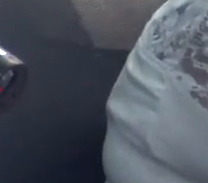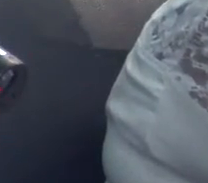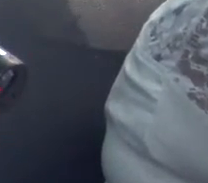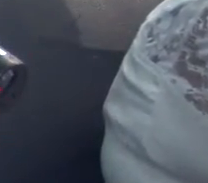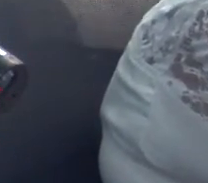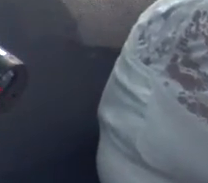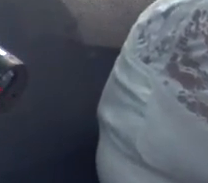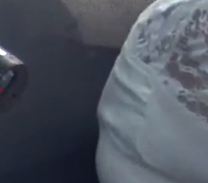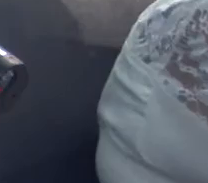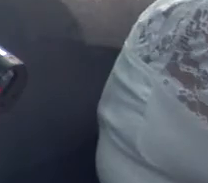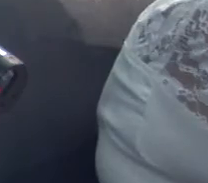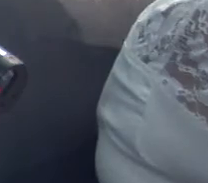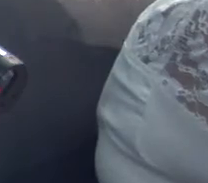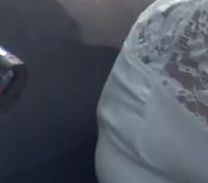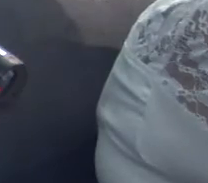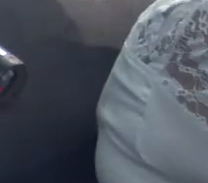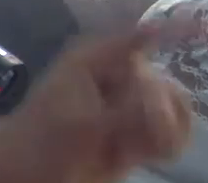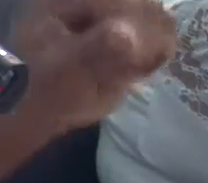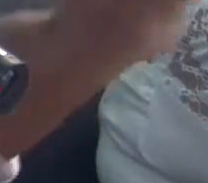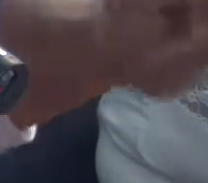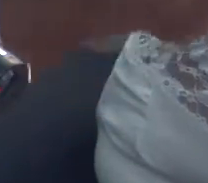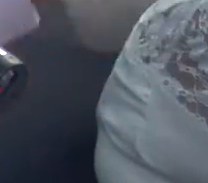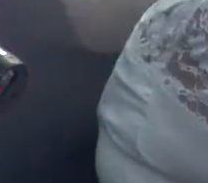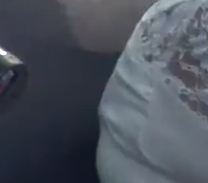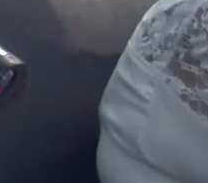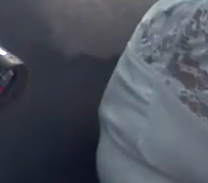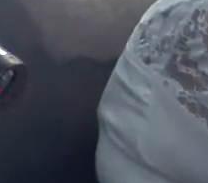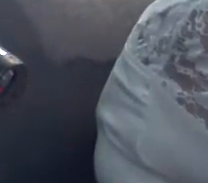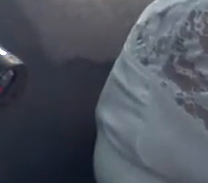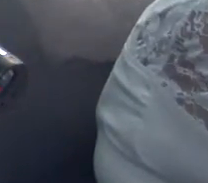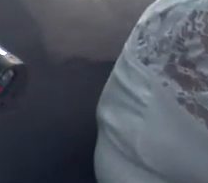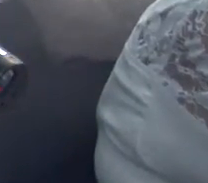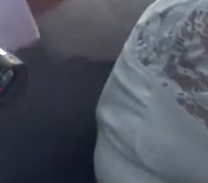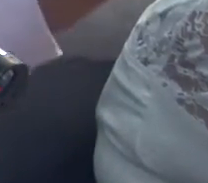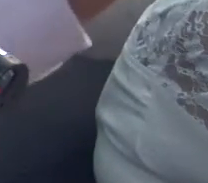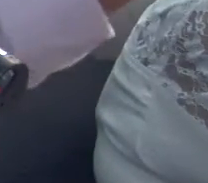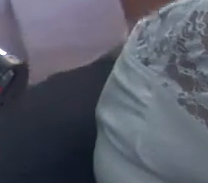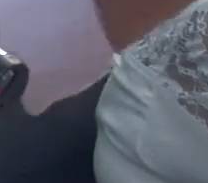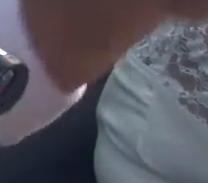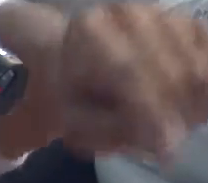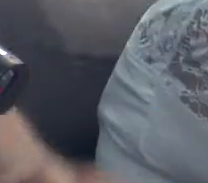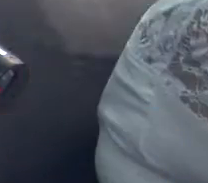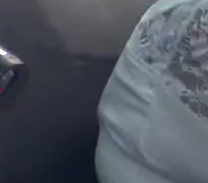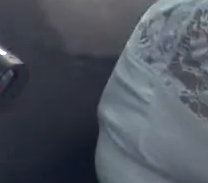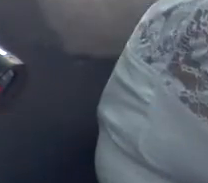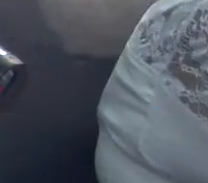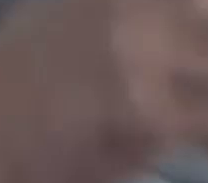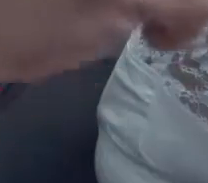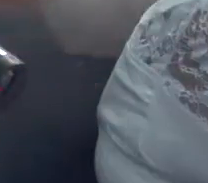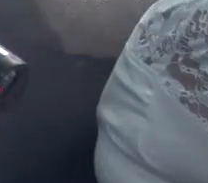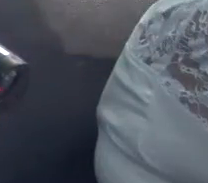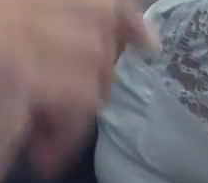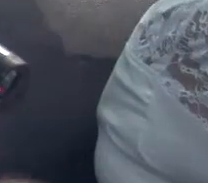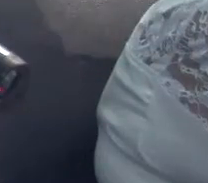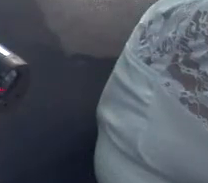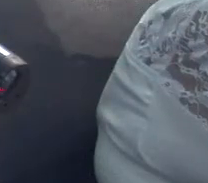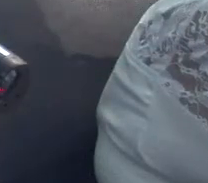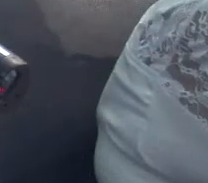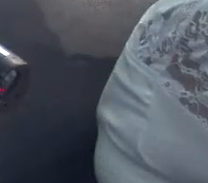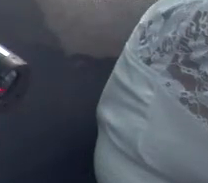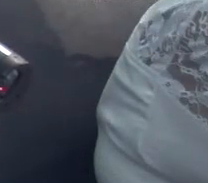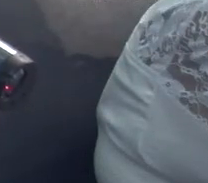faxineiro. Entendeu? Você não topa lá, ninguém abre vaga lá para pessoa com deficiência, as vagas de alto